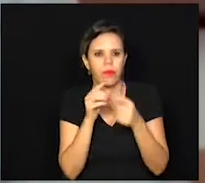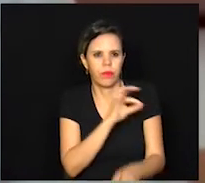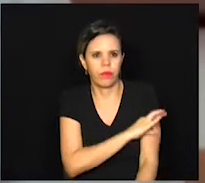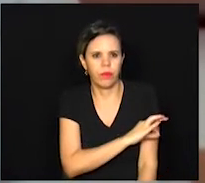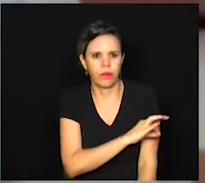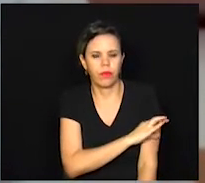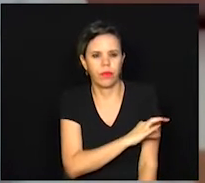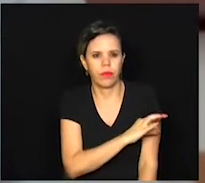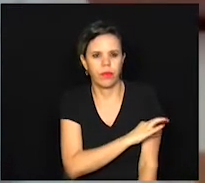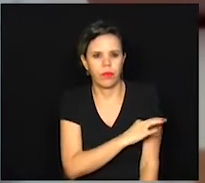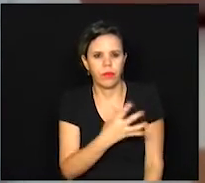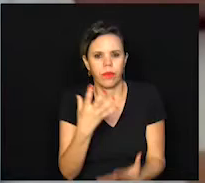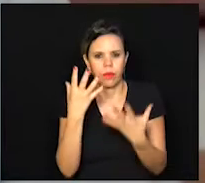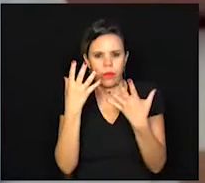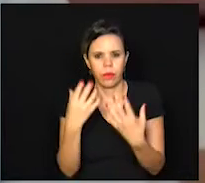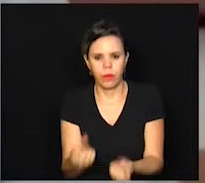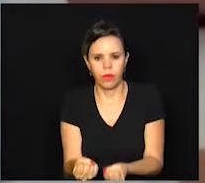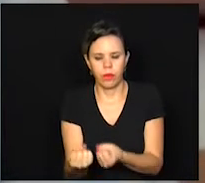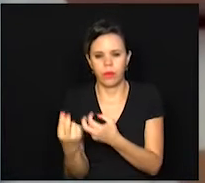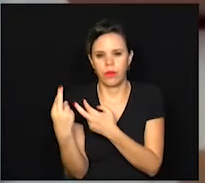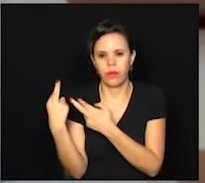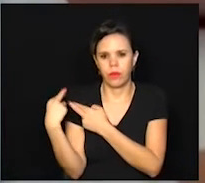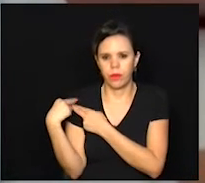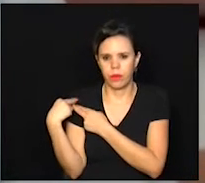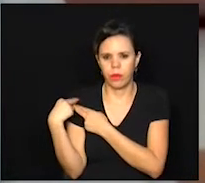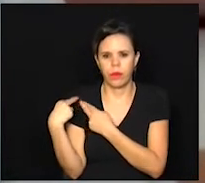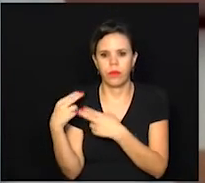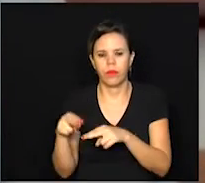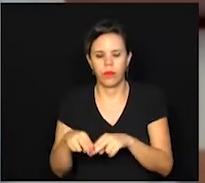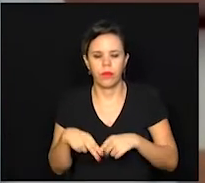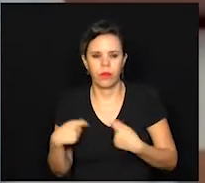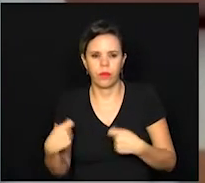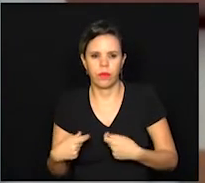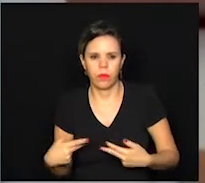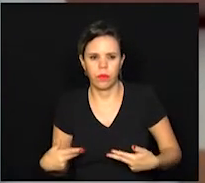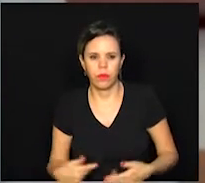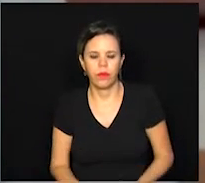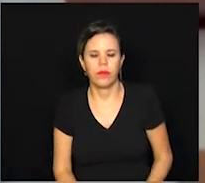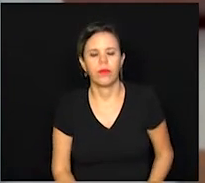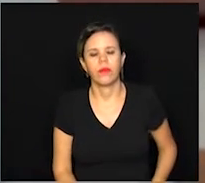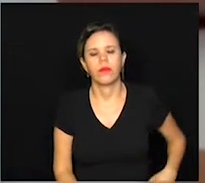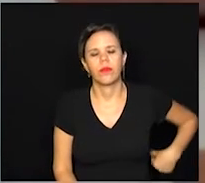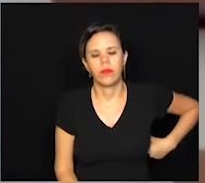Executivo a assumir uma postura diante dessa necessidade, né?